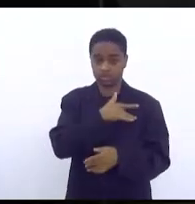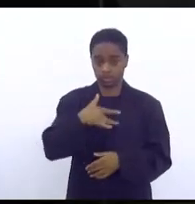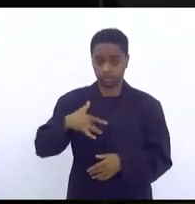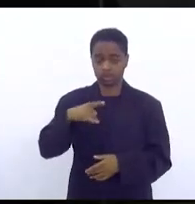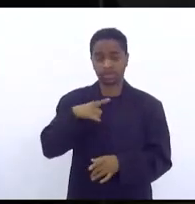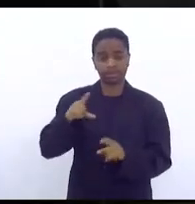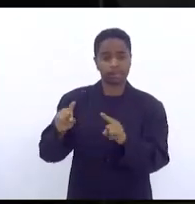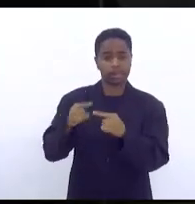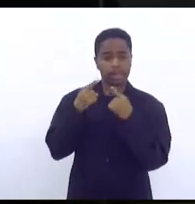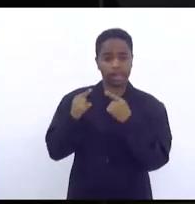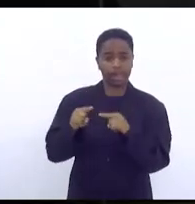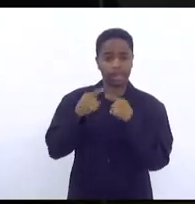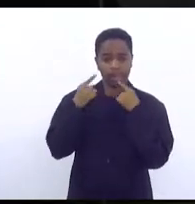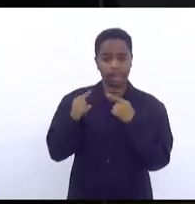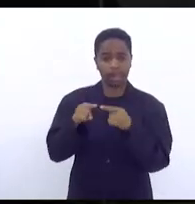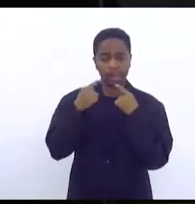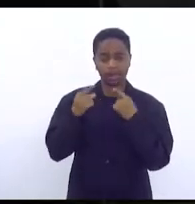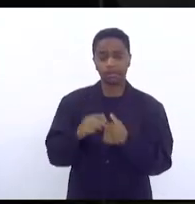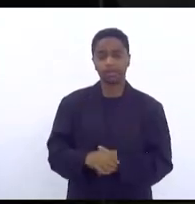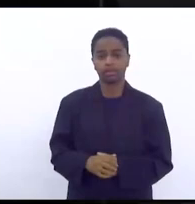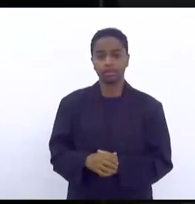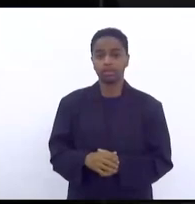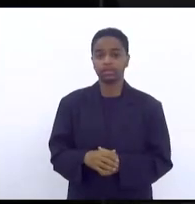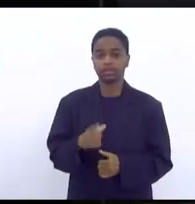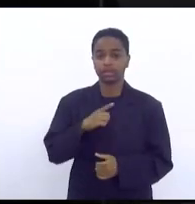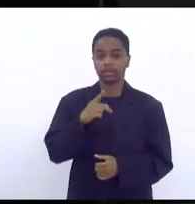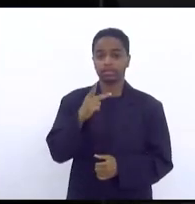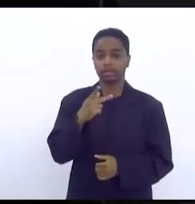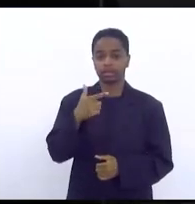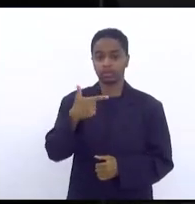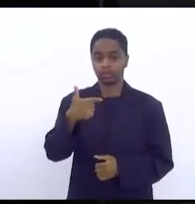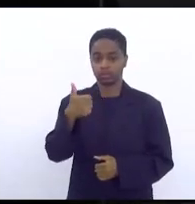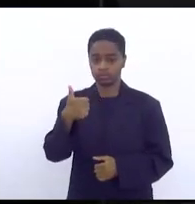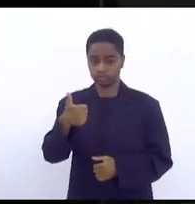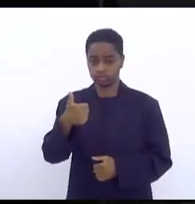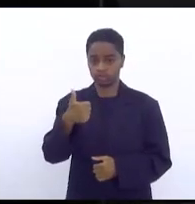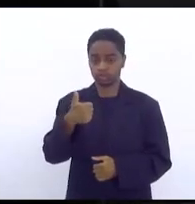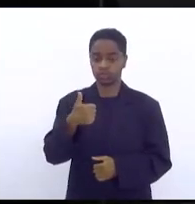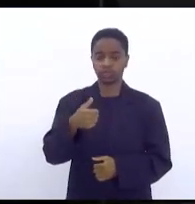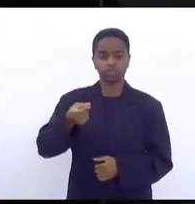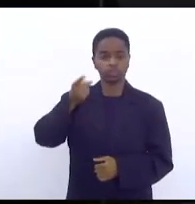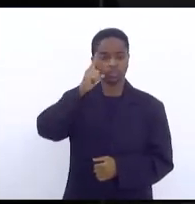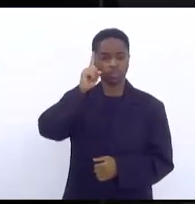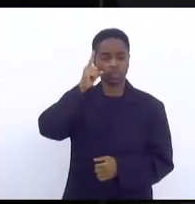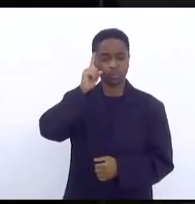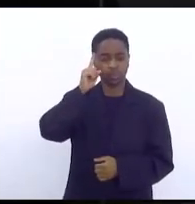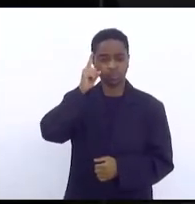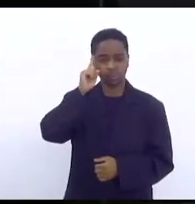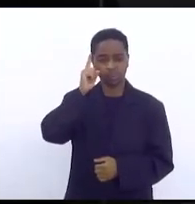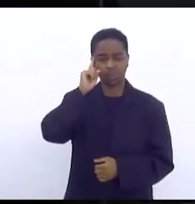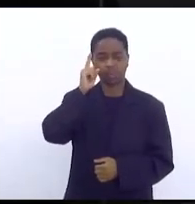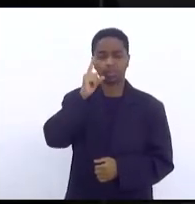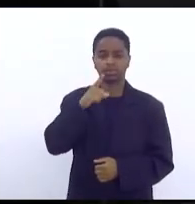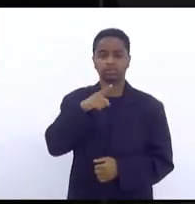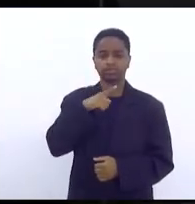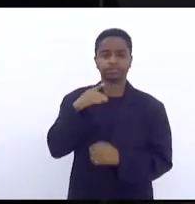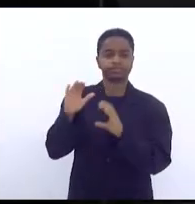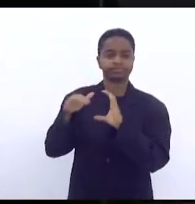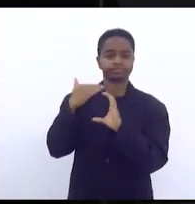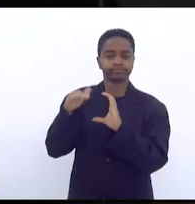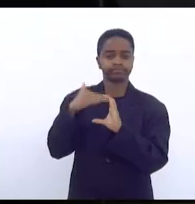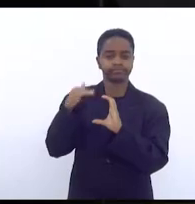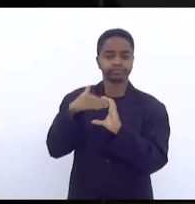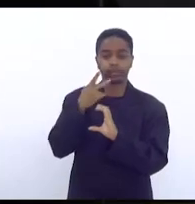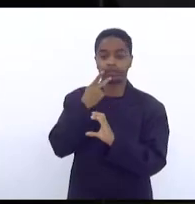meu conselho eu recebo lá na p21 dia amente em relação às